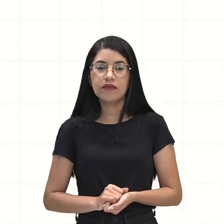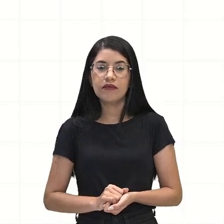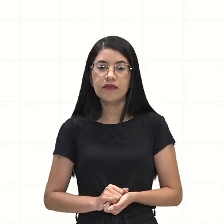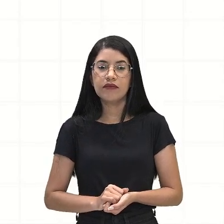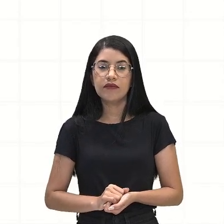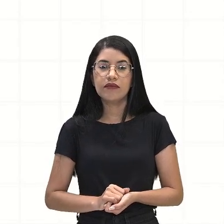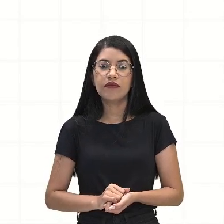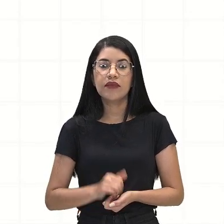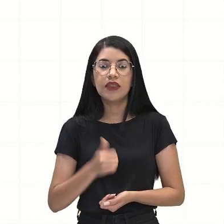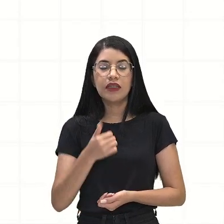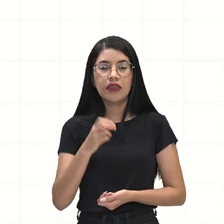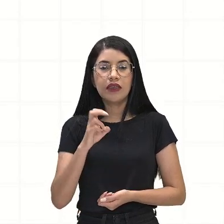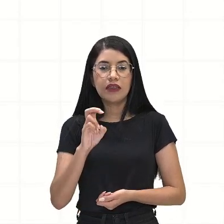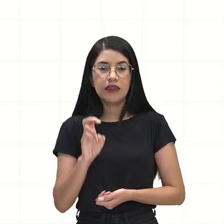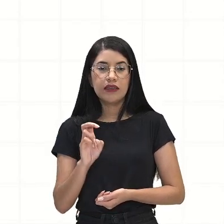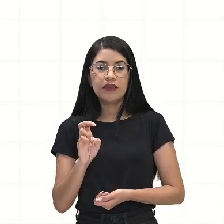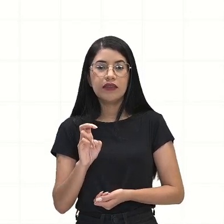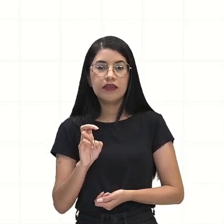15,